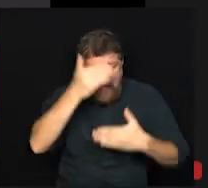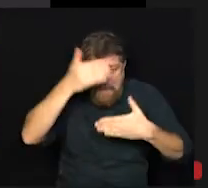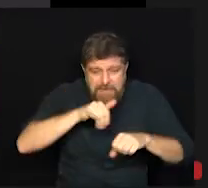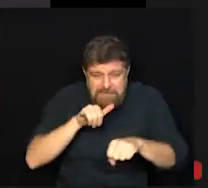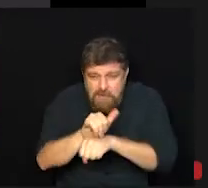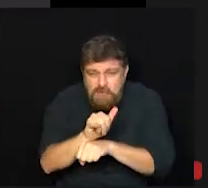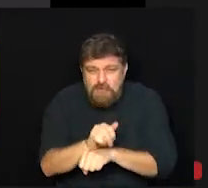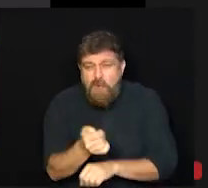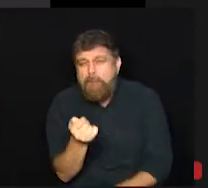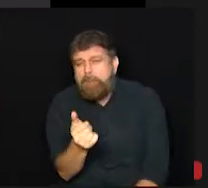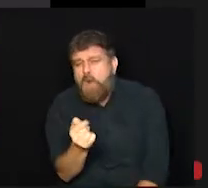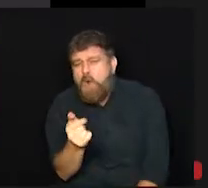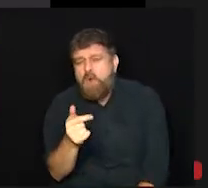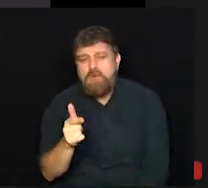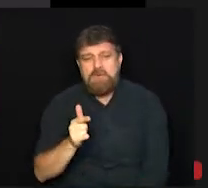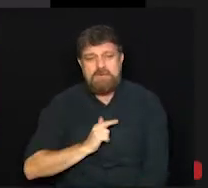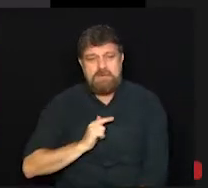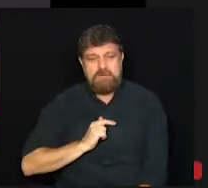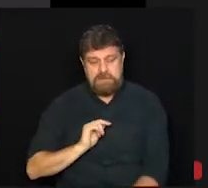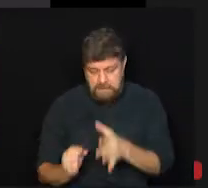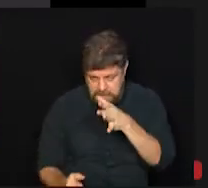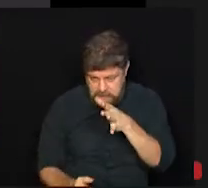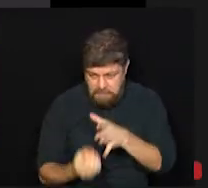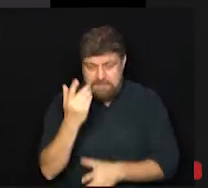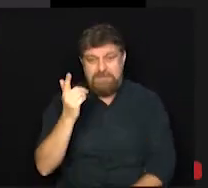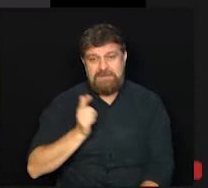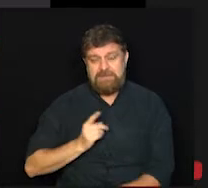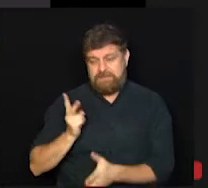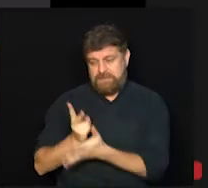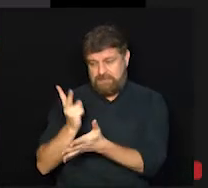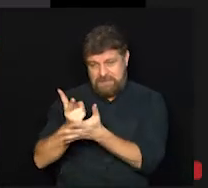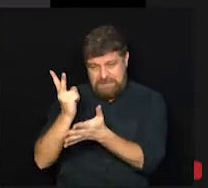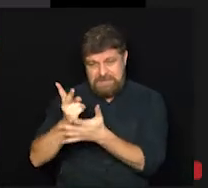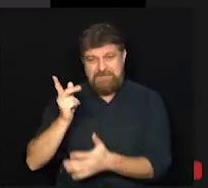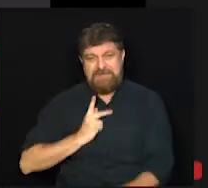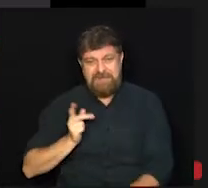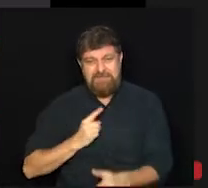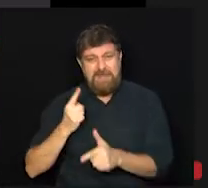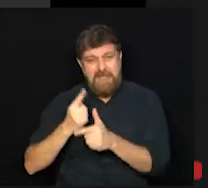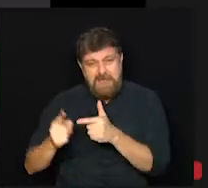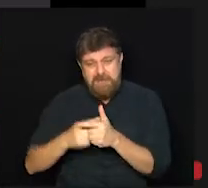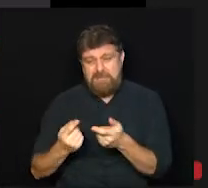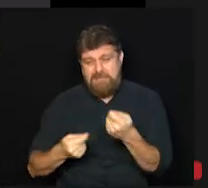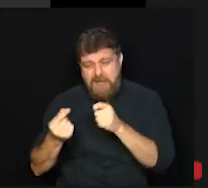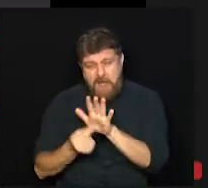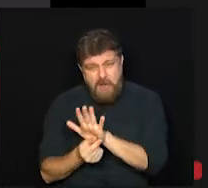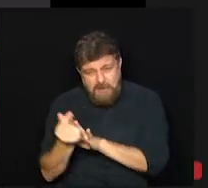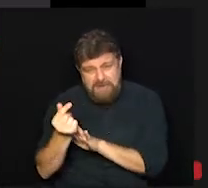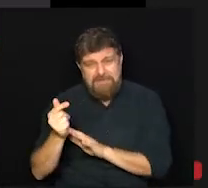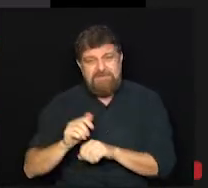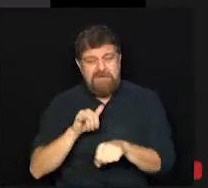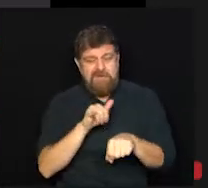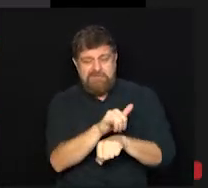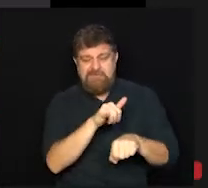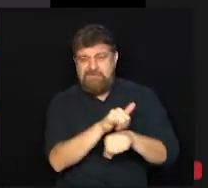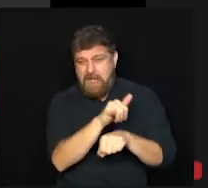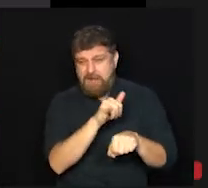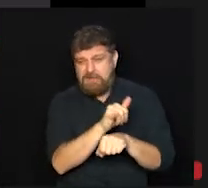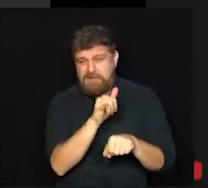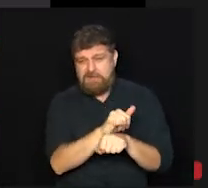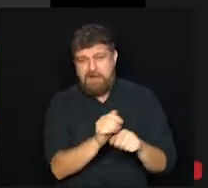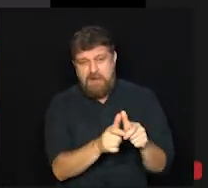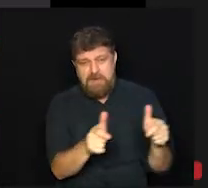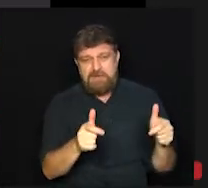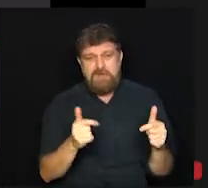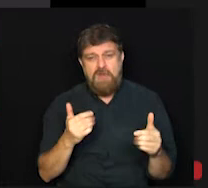aconteceu o vestibular, a gente sempre tem isentos, em função da crise econômica, aumentou o número de isentos, então se o ano passado